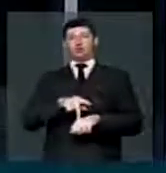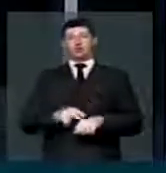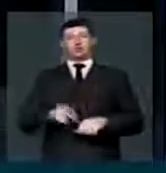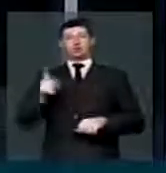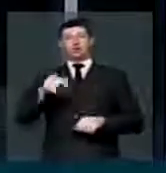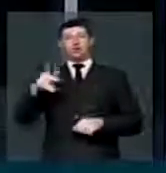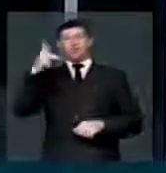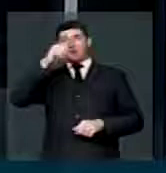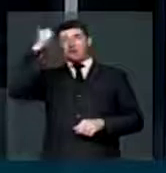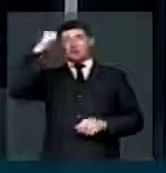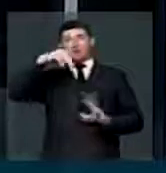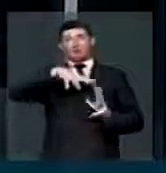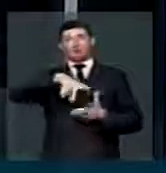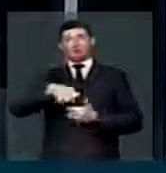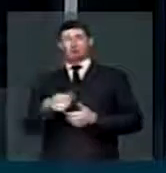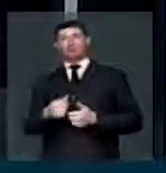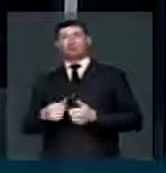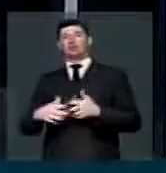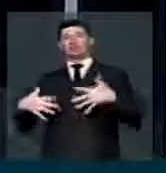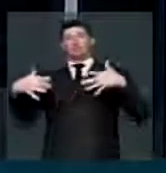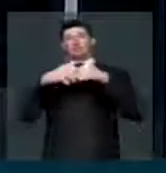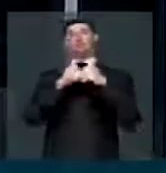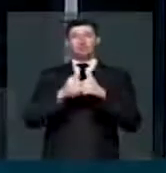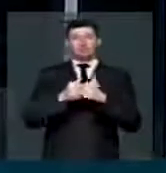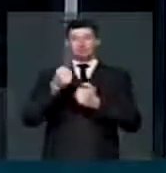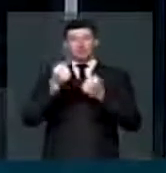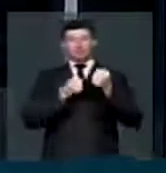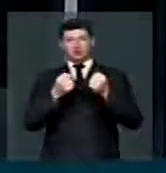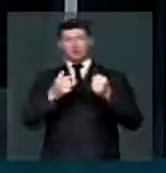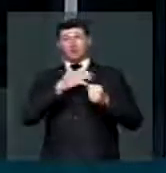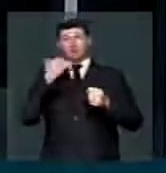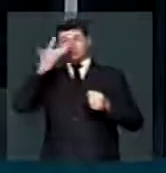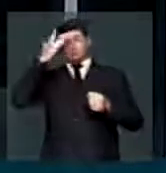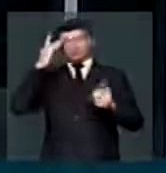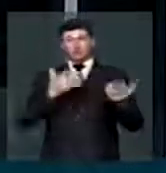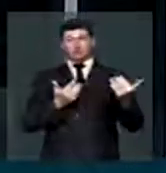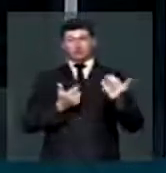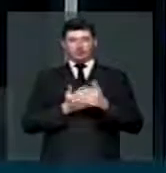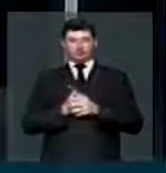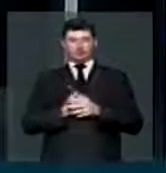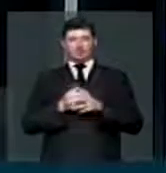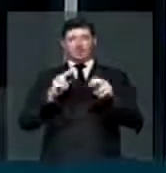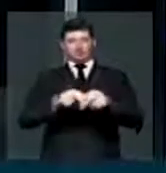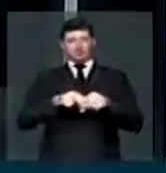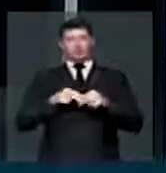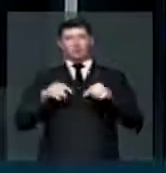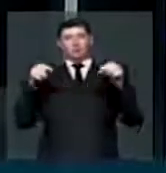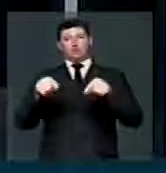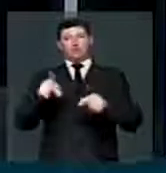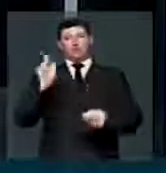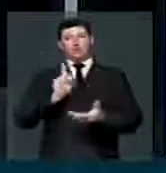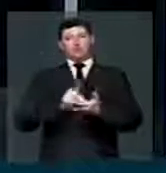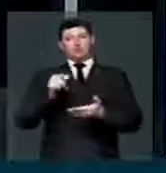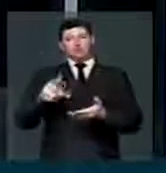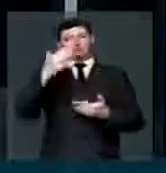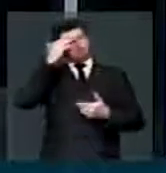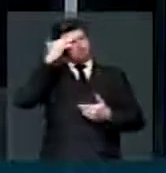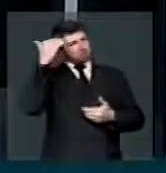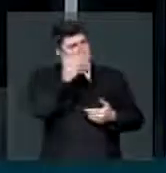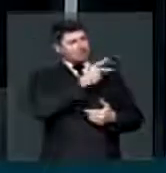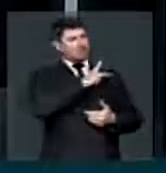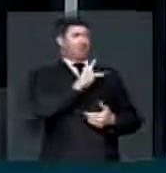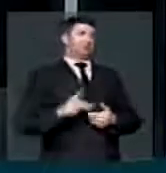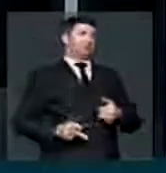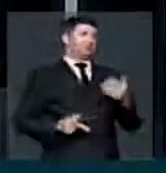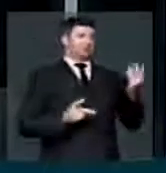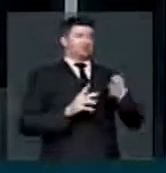no campeão mundial de acidentes no trânsito e de mortes de jovens naturais provocados por esta realidade. Muito obrigado, senhor